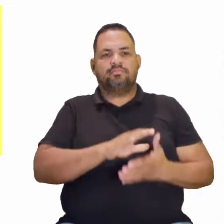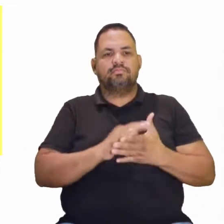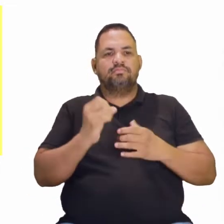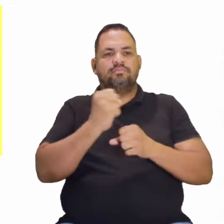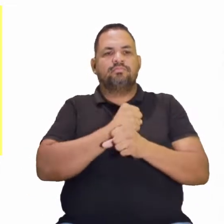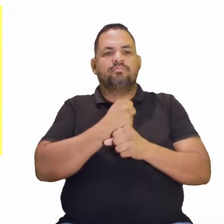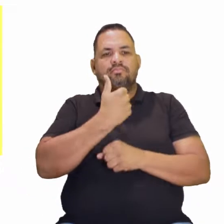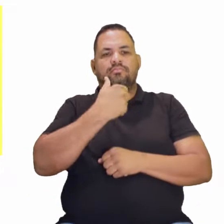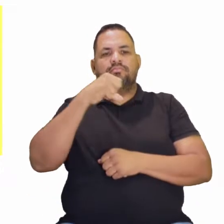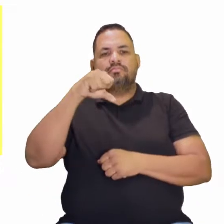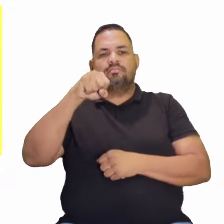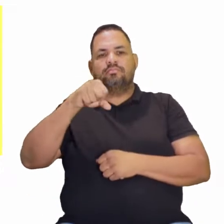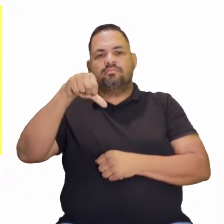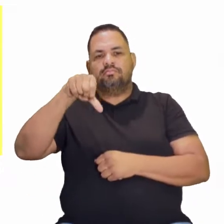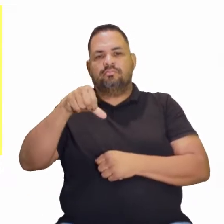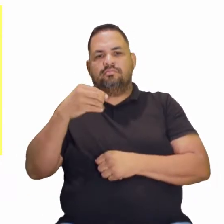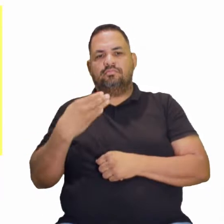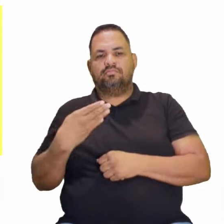de